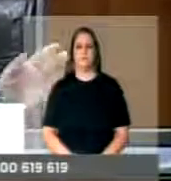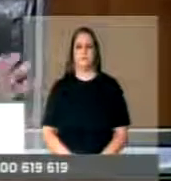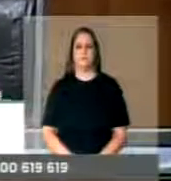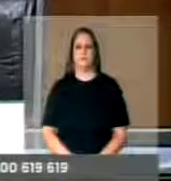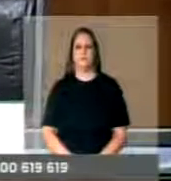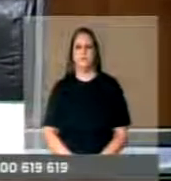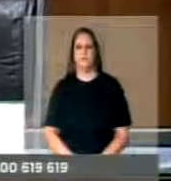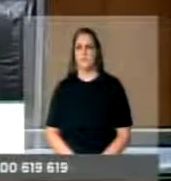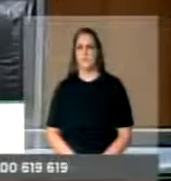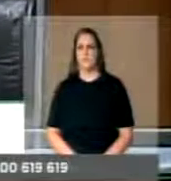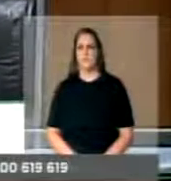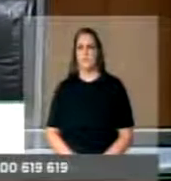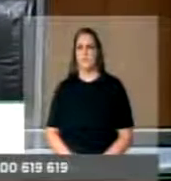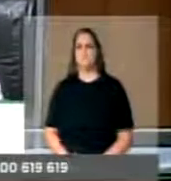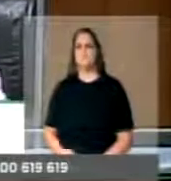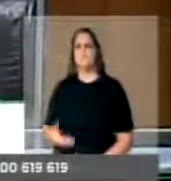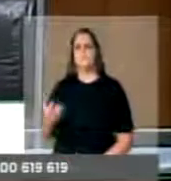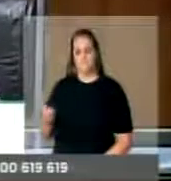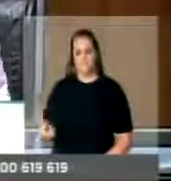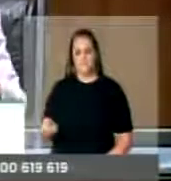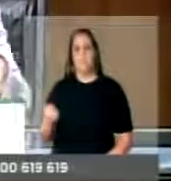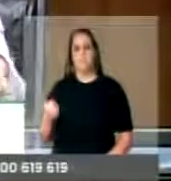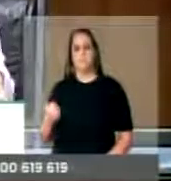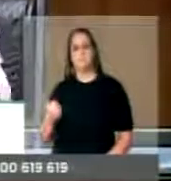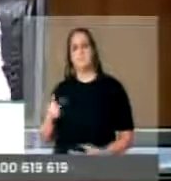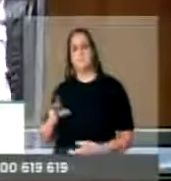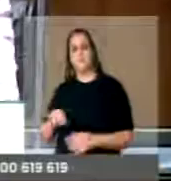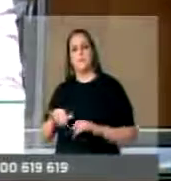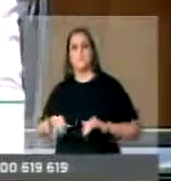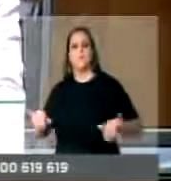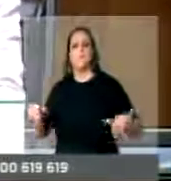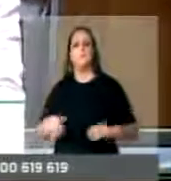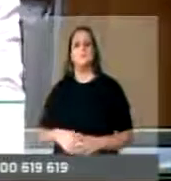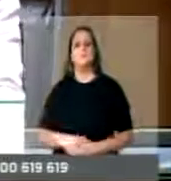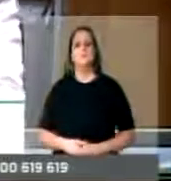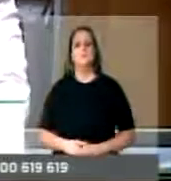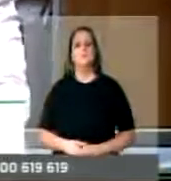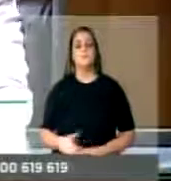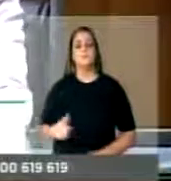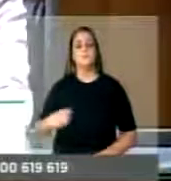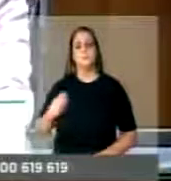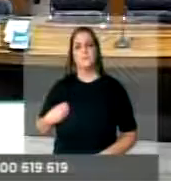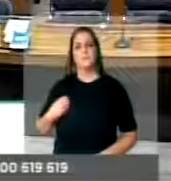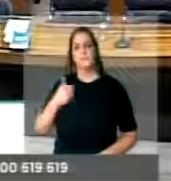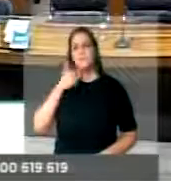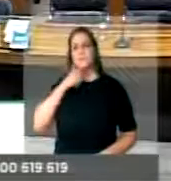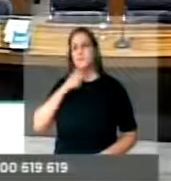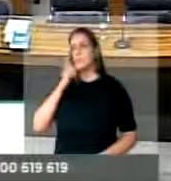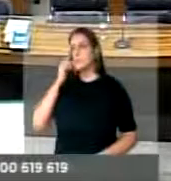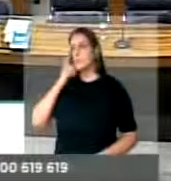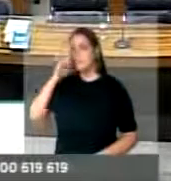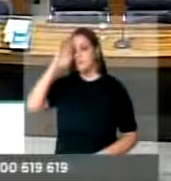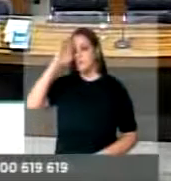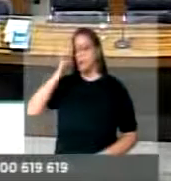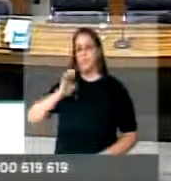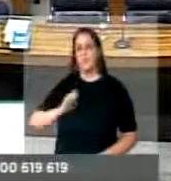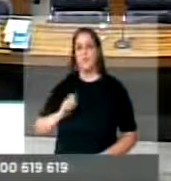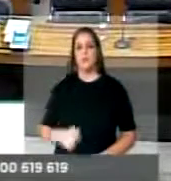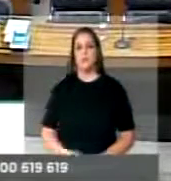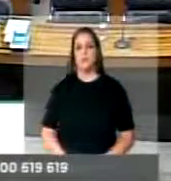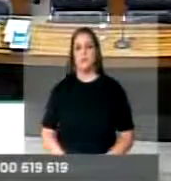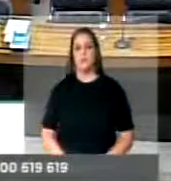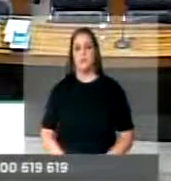Deputado Roberto Brito, seu pedido será atendido, será divulgado nos meios de comunicação. Já na tribuna, a nobre deputada Érica Cocai.